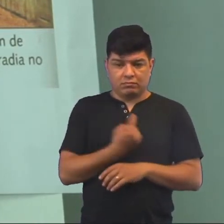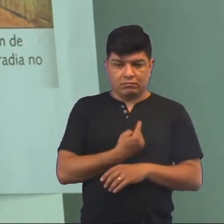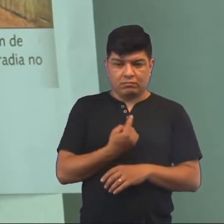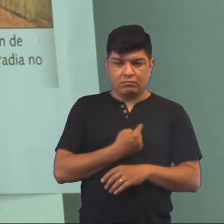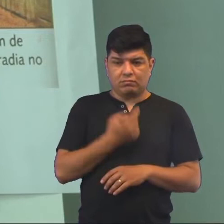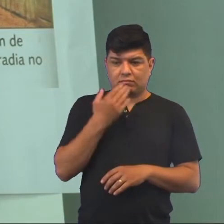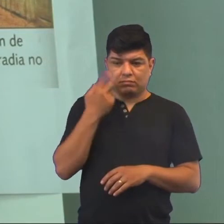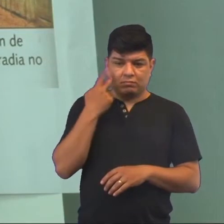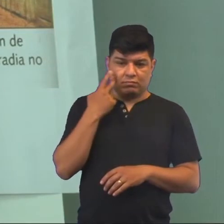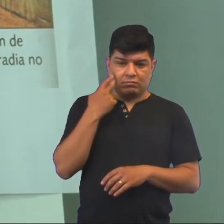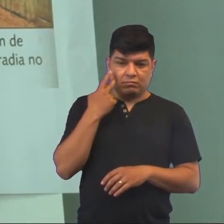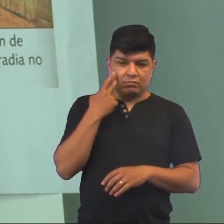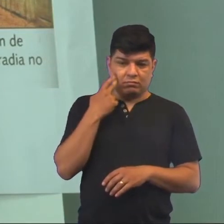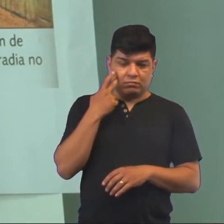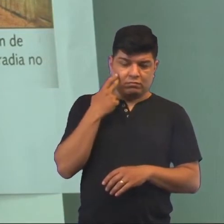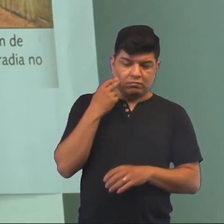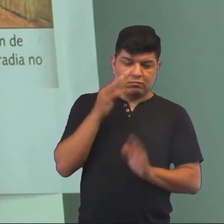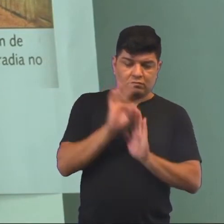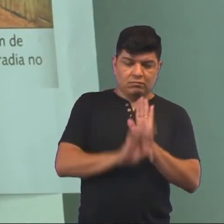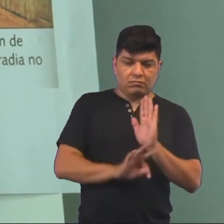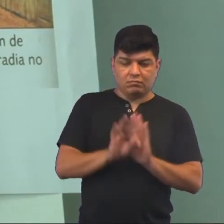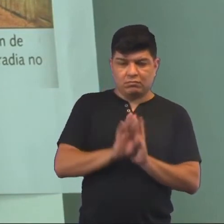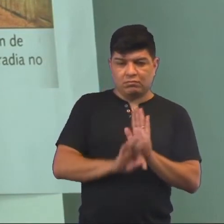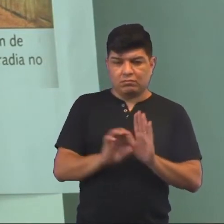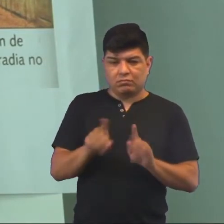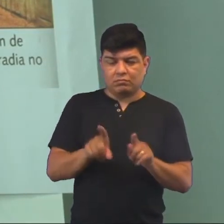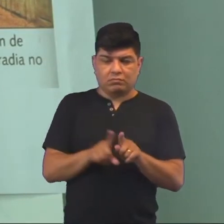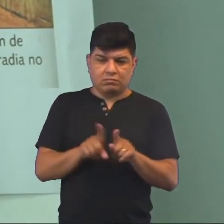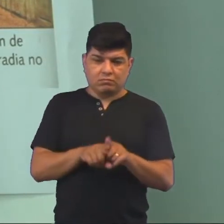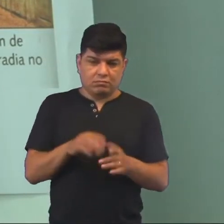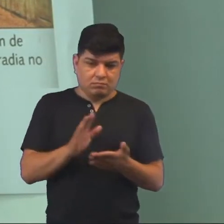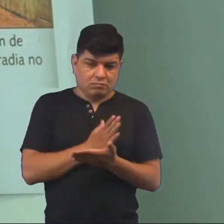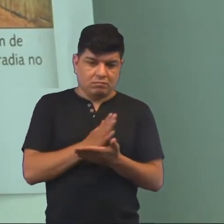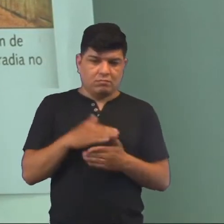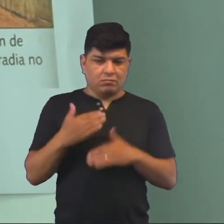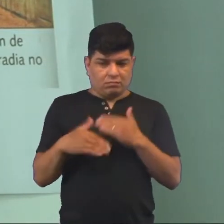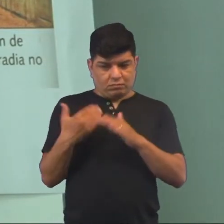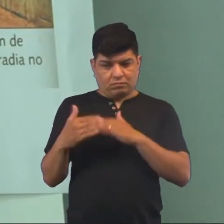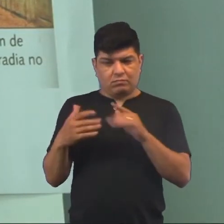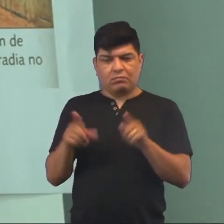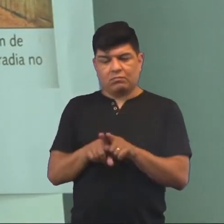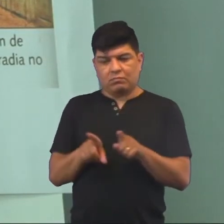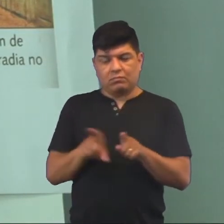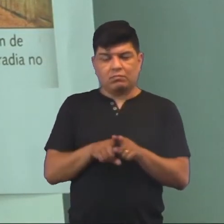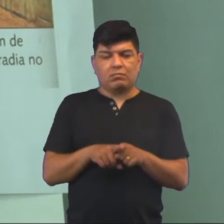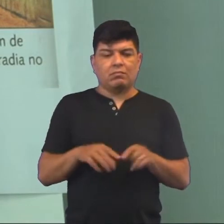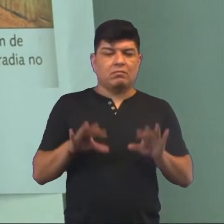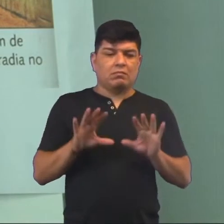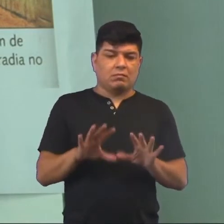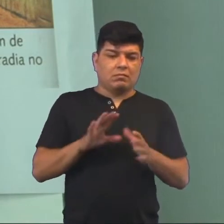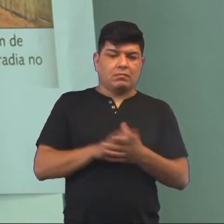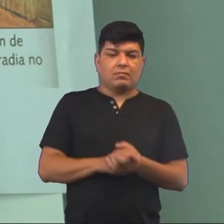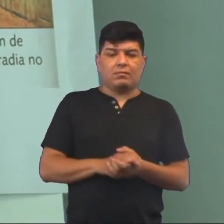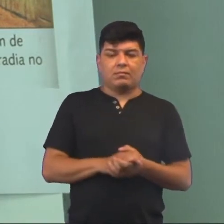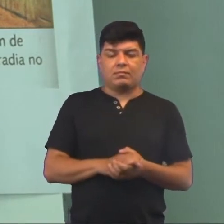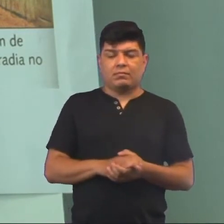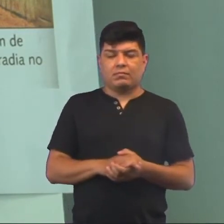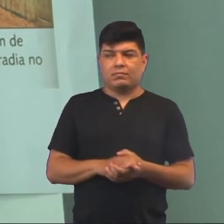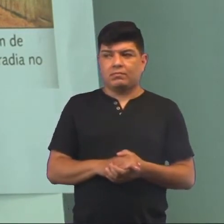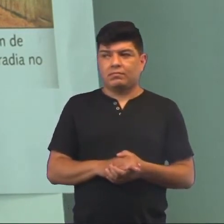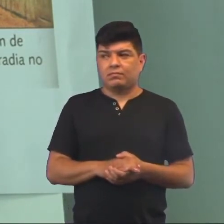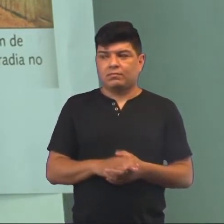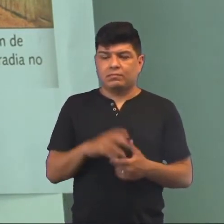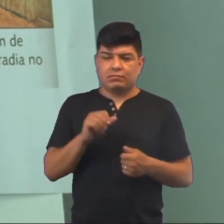consumimos natural, como o texto já falou, ou então passa por algum tipo de processamento, dependendo do que eles